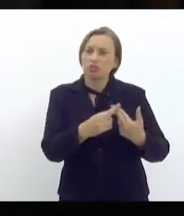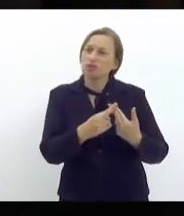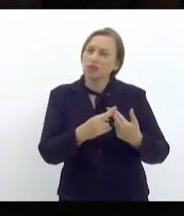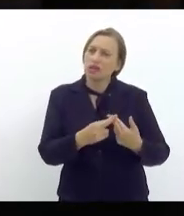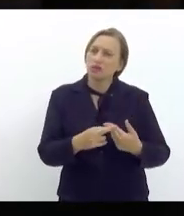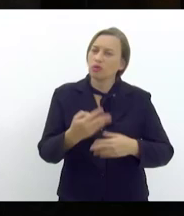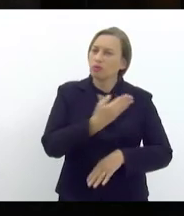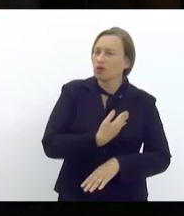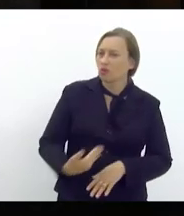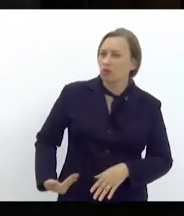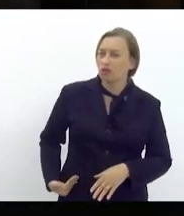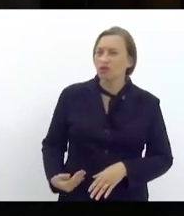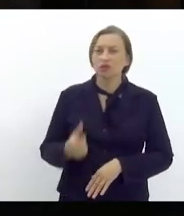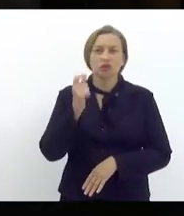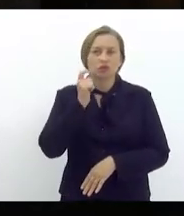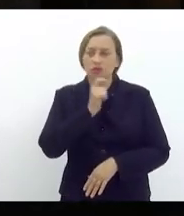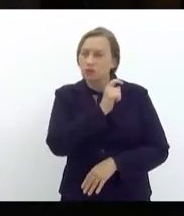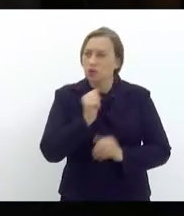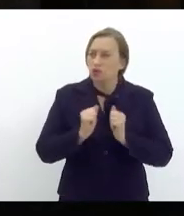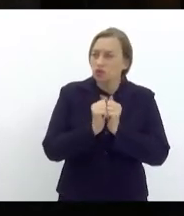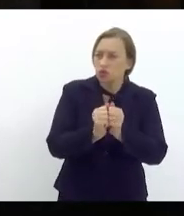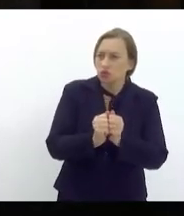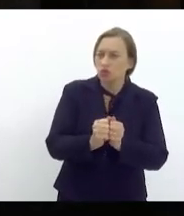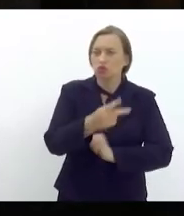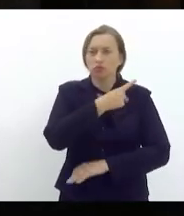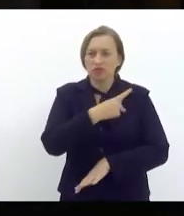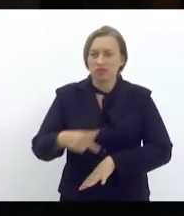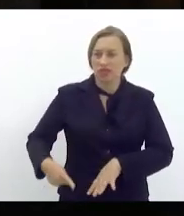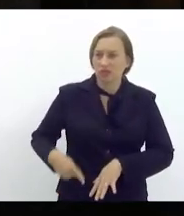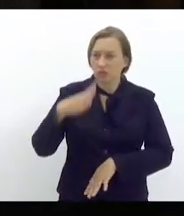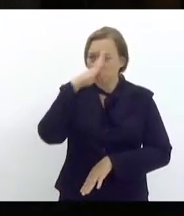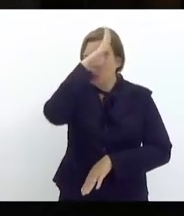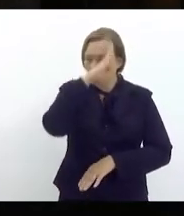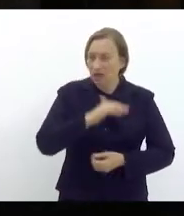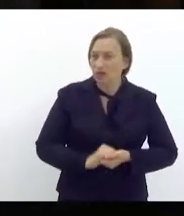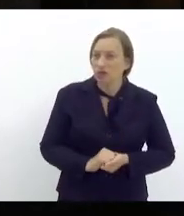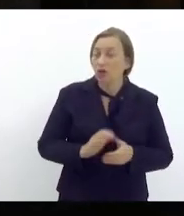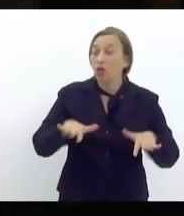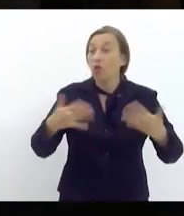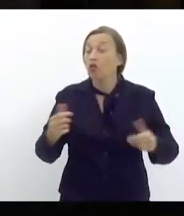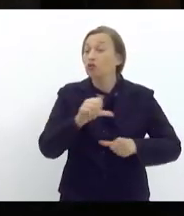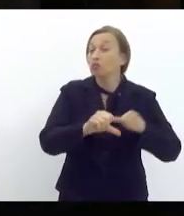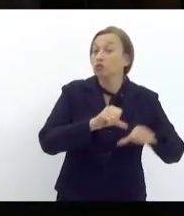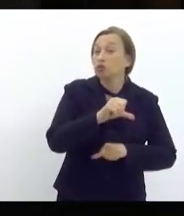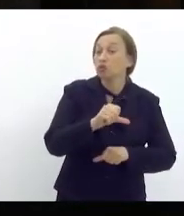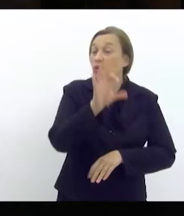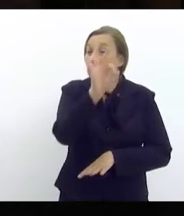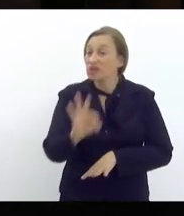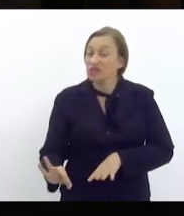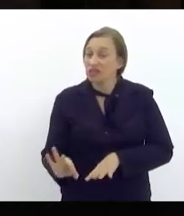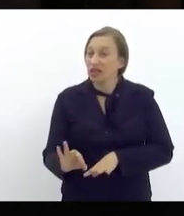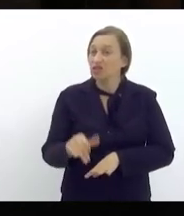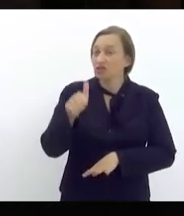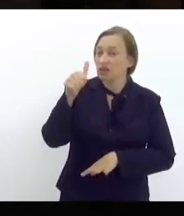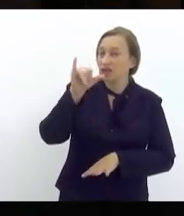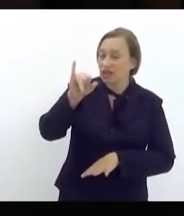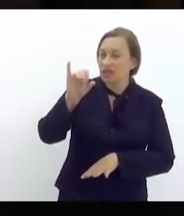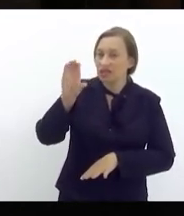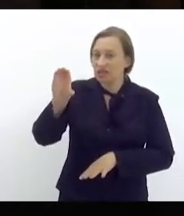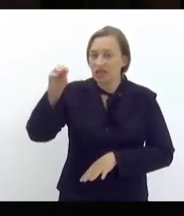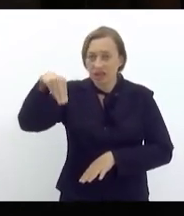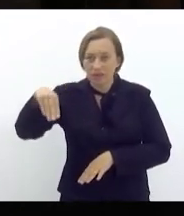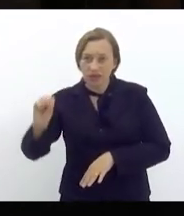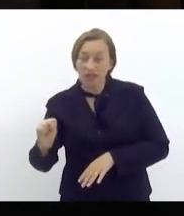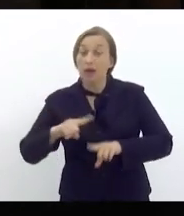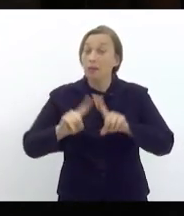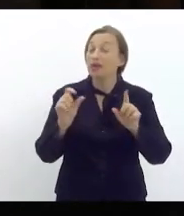pelo governador Cláudio Castro junto do presidente Bolsonaro quando mudou a alíquota da ICMS mas a